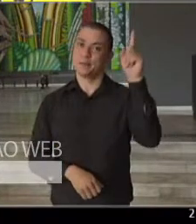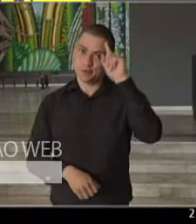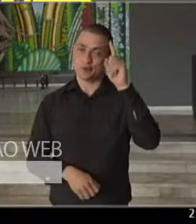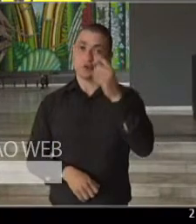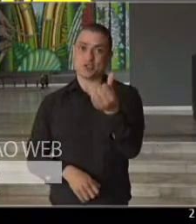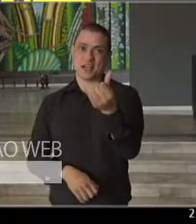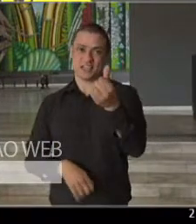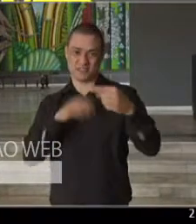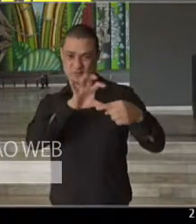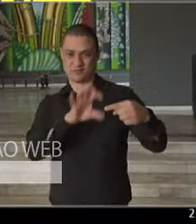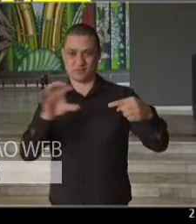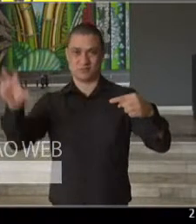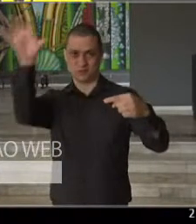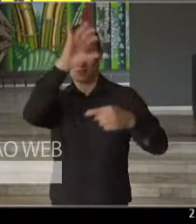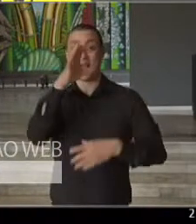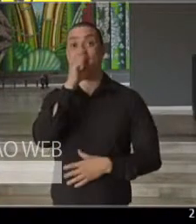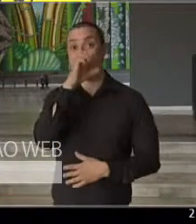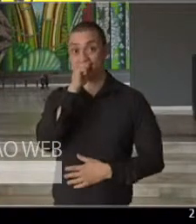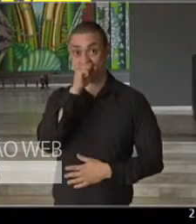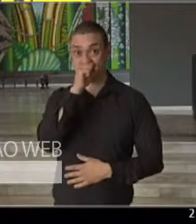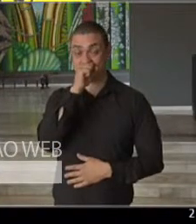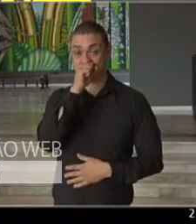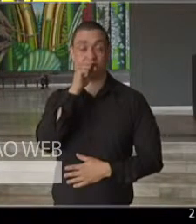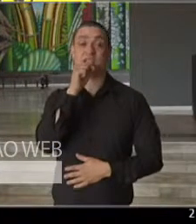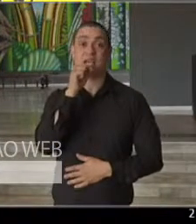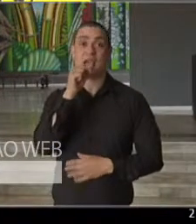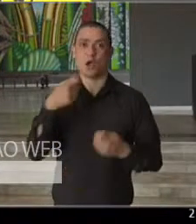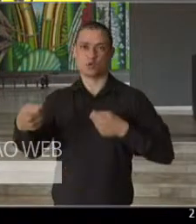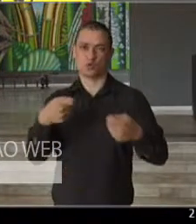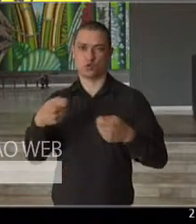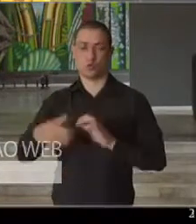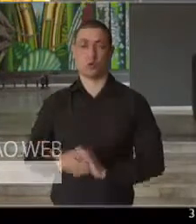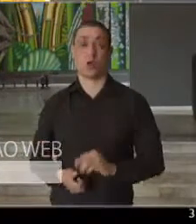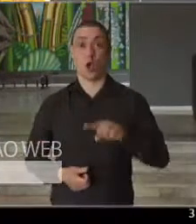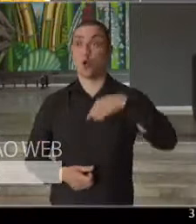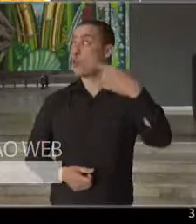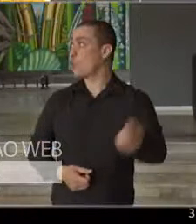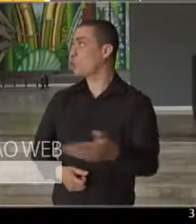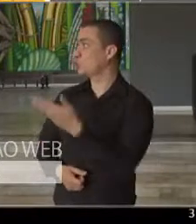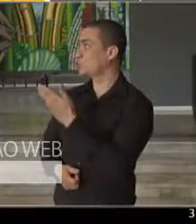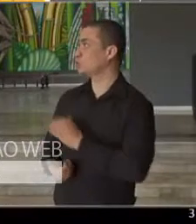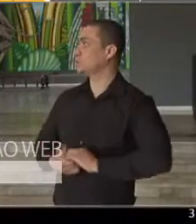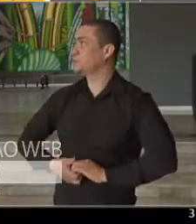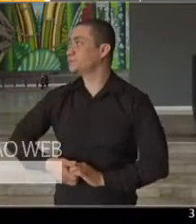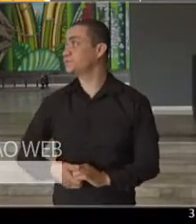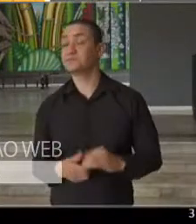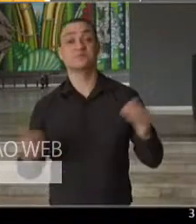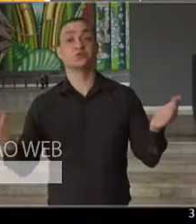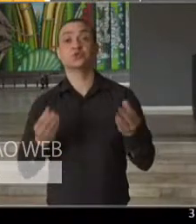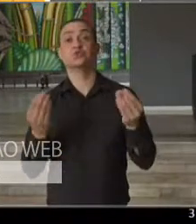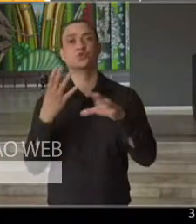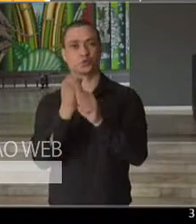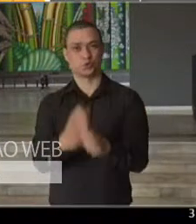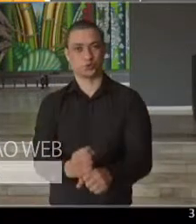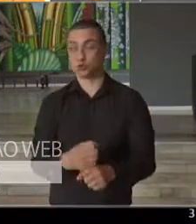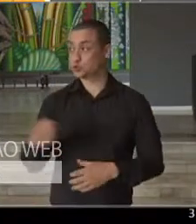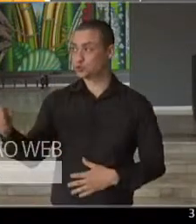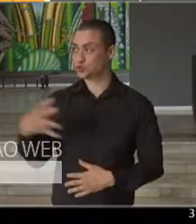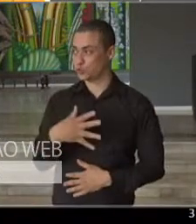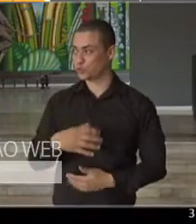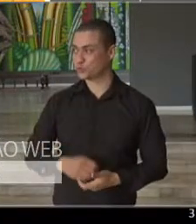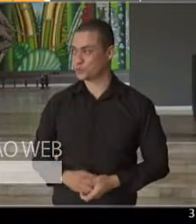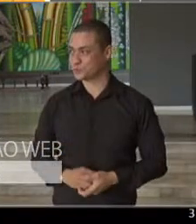6 regiões na fase laranja, que é a fase de controle. Na próxima página, nós temos os indicadores